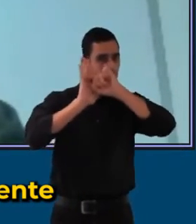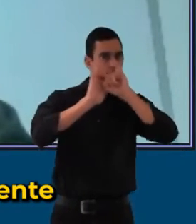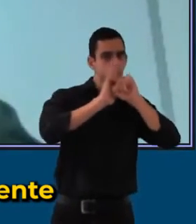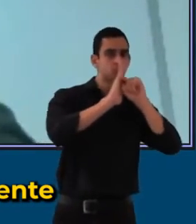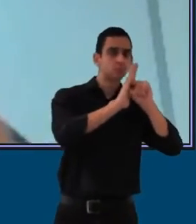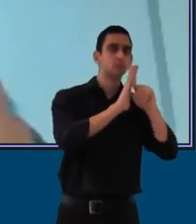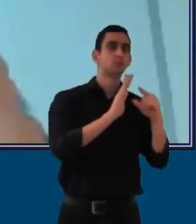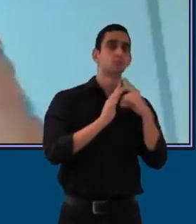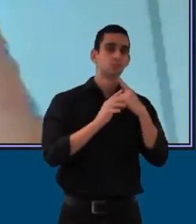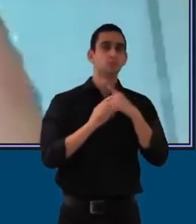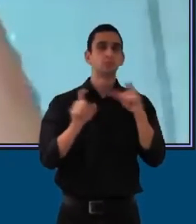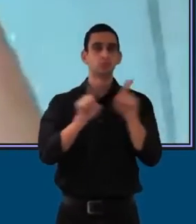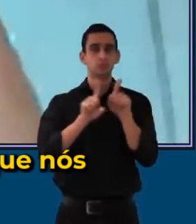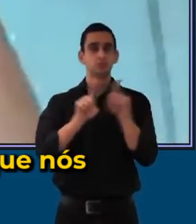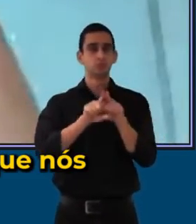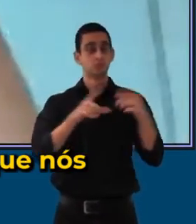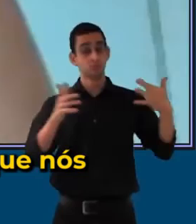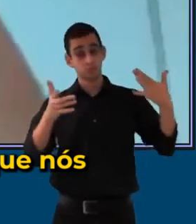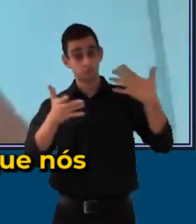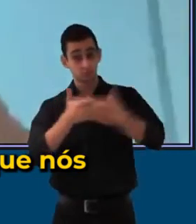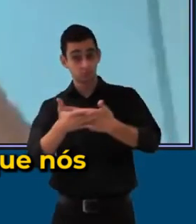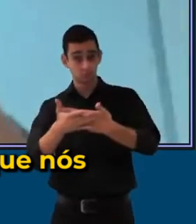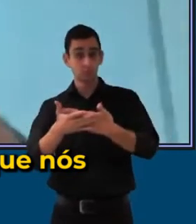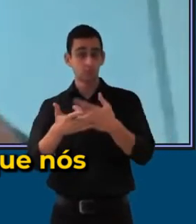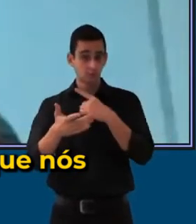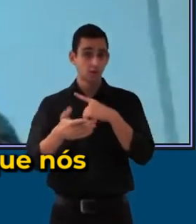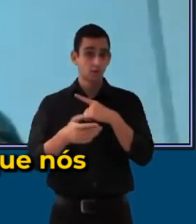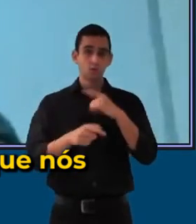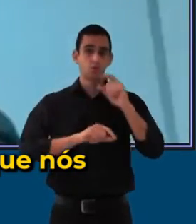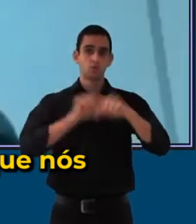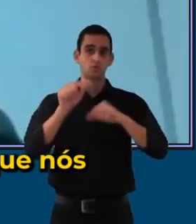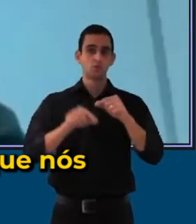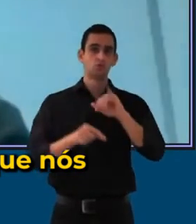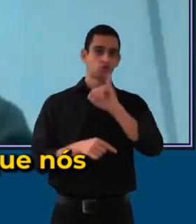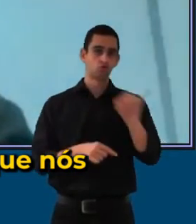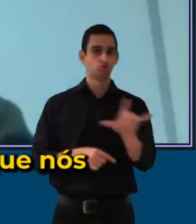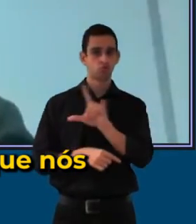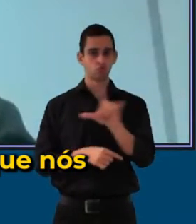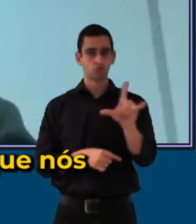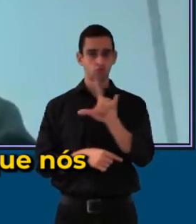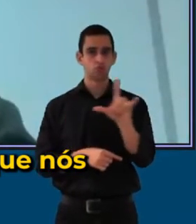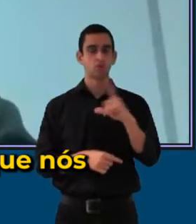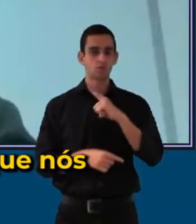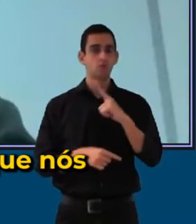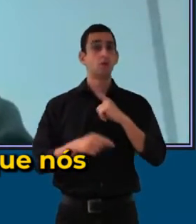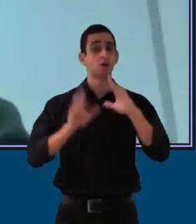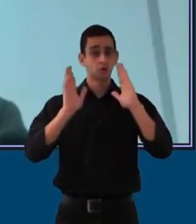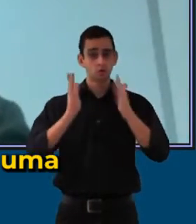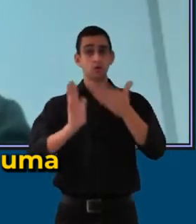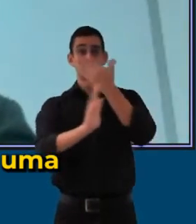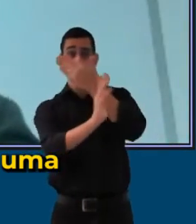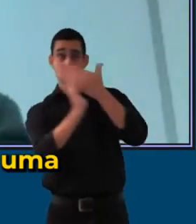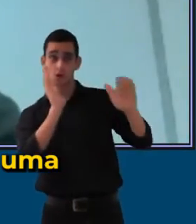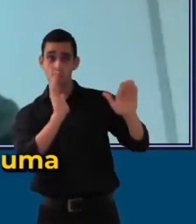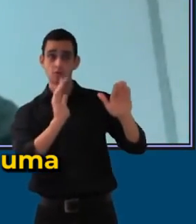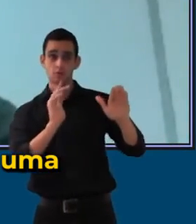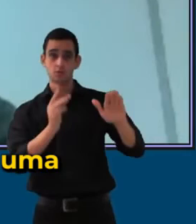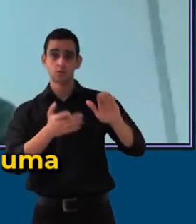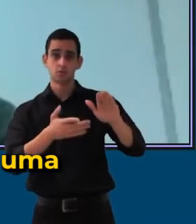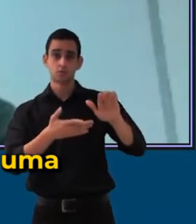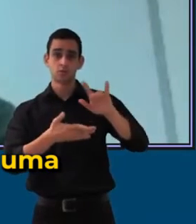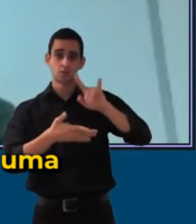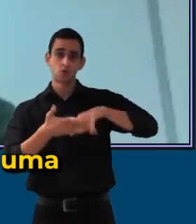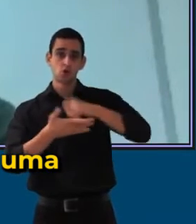mais recentemente, já agora em julho, né, que foi esse documento que nós enviamos em julho, mas agora